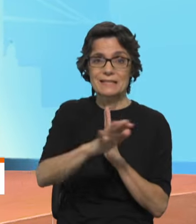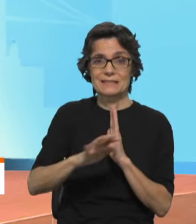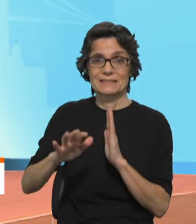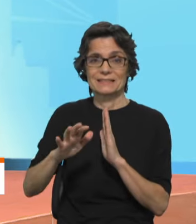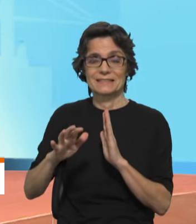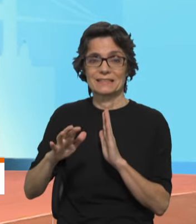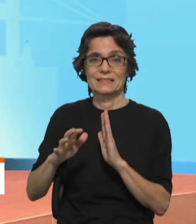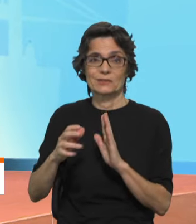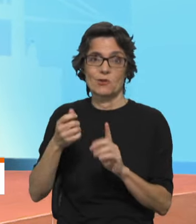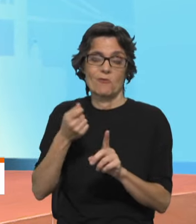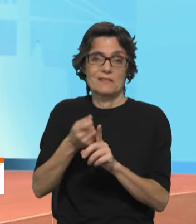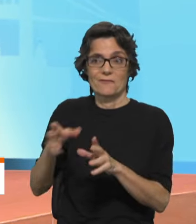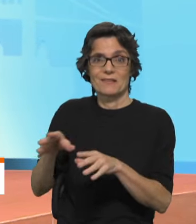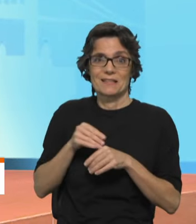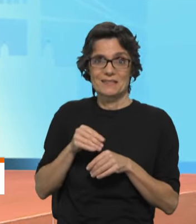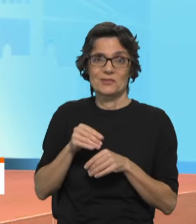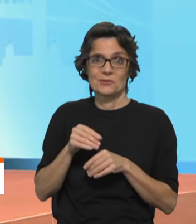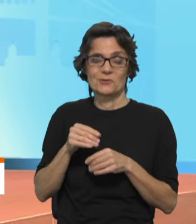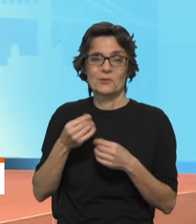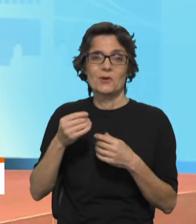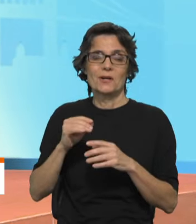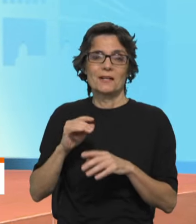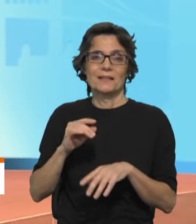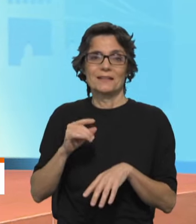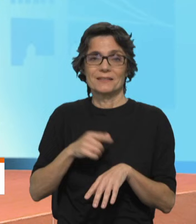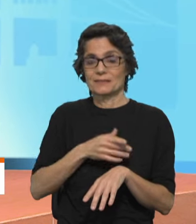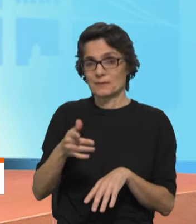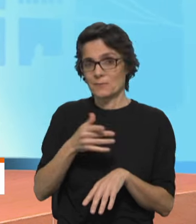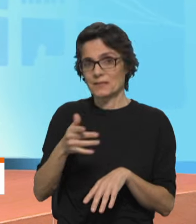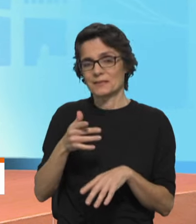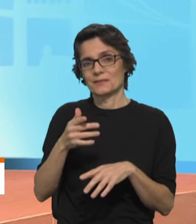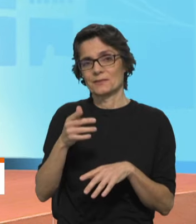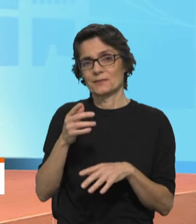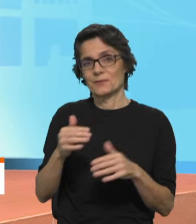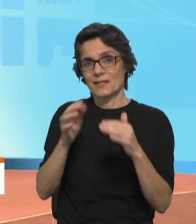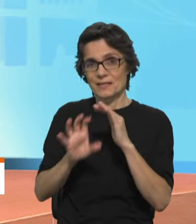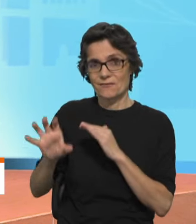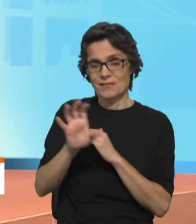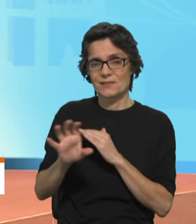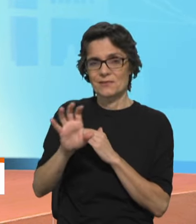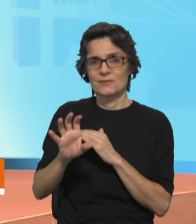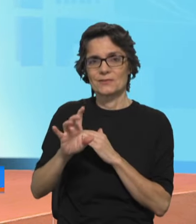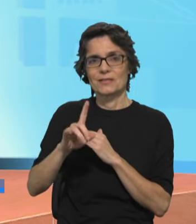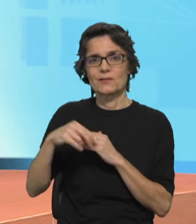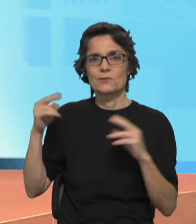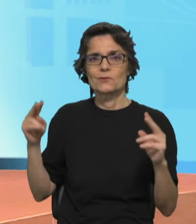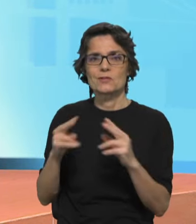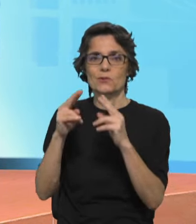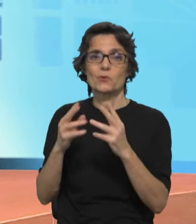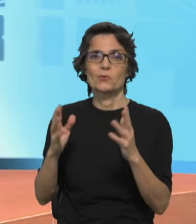o desafio que é lançado a todas as dioceses do país, não é? E um Congresso Eucarístico tem sempre